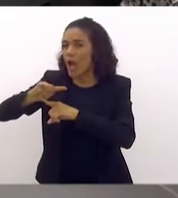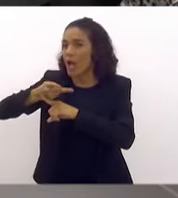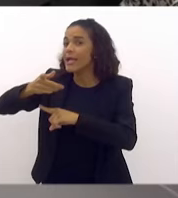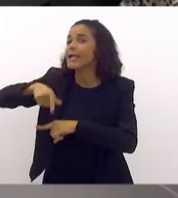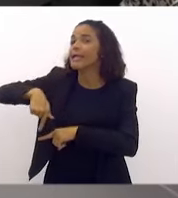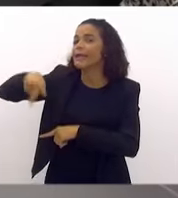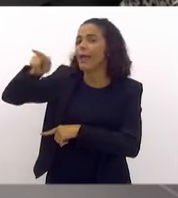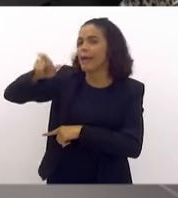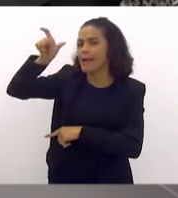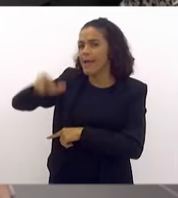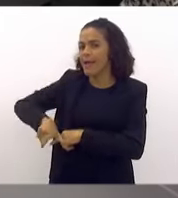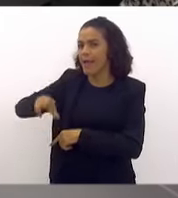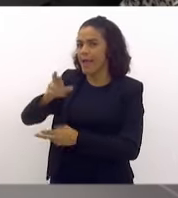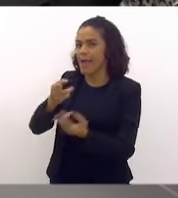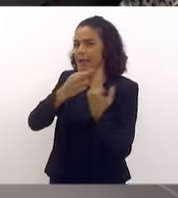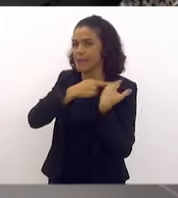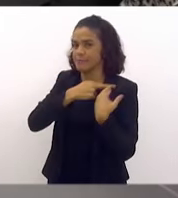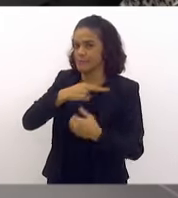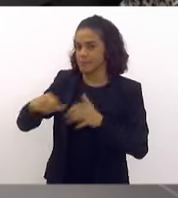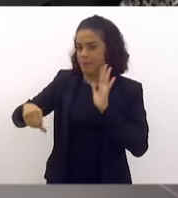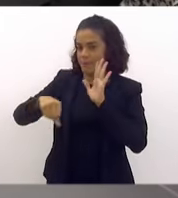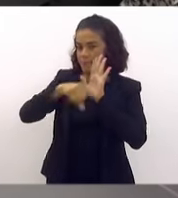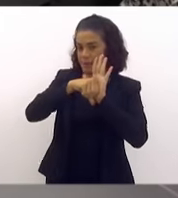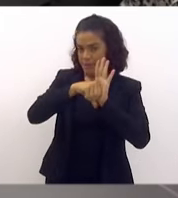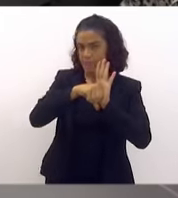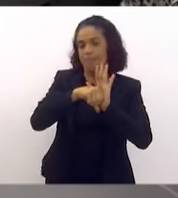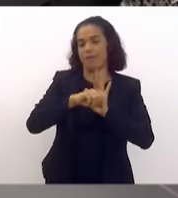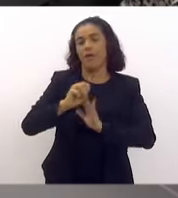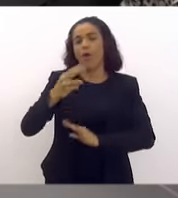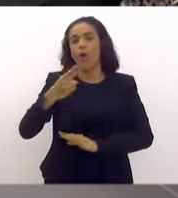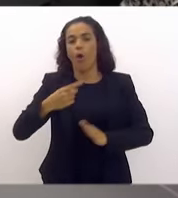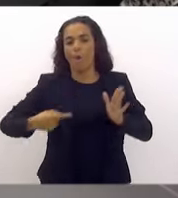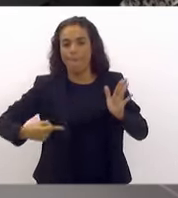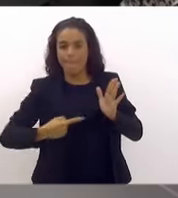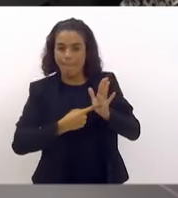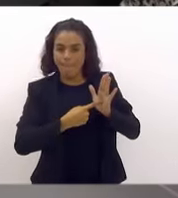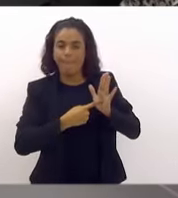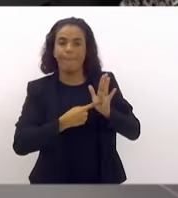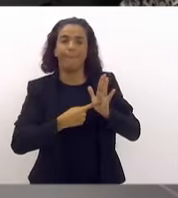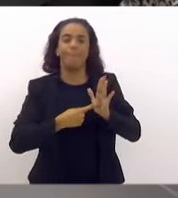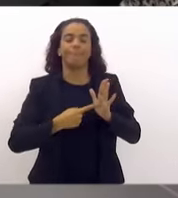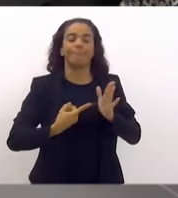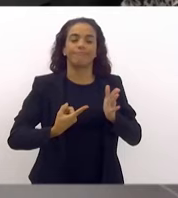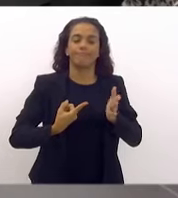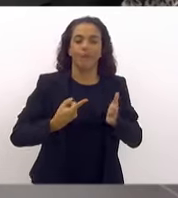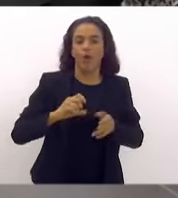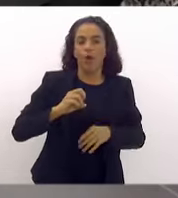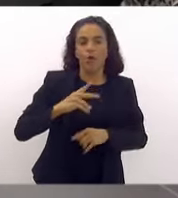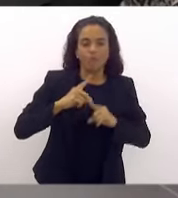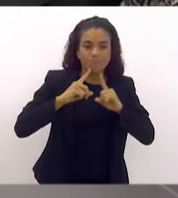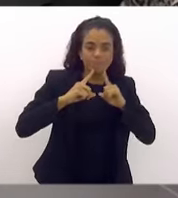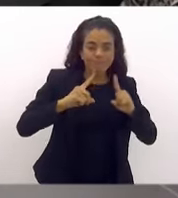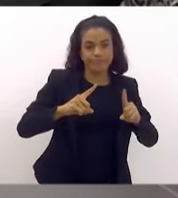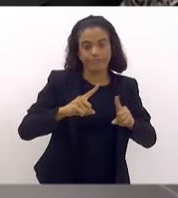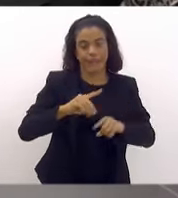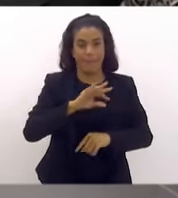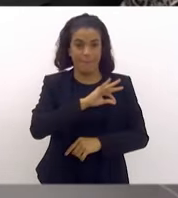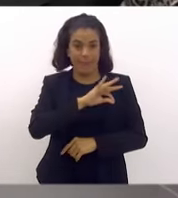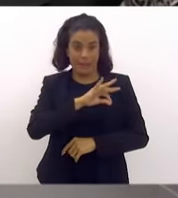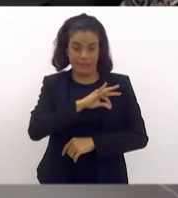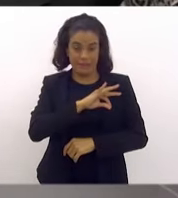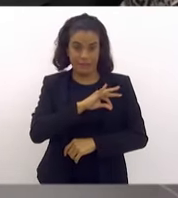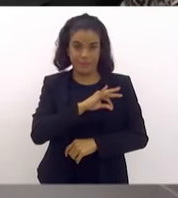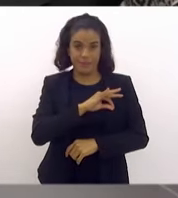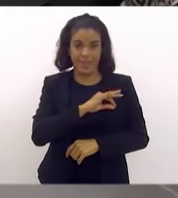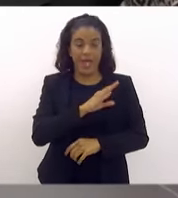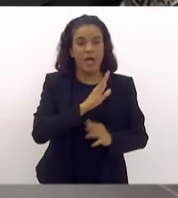delito através de um registro de ocorrência da vítima né Eh instaura-se o inquérito policial e a cada